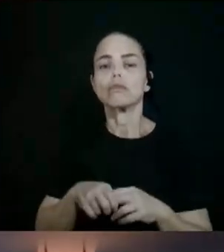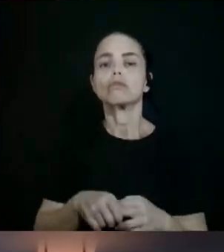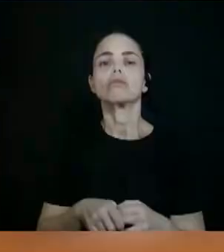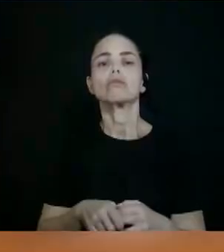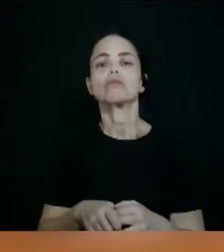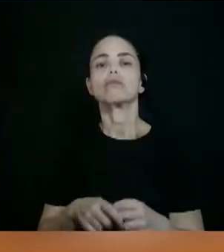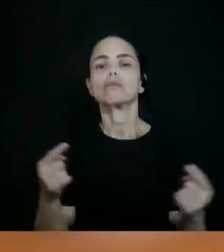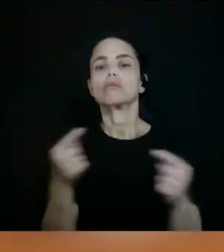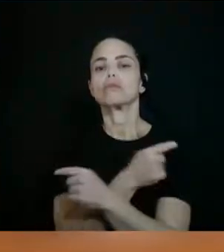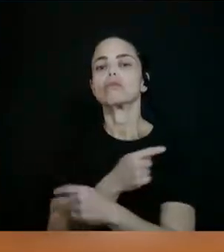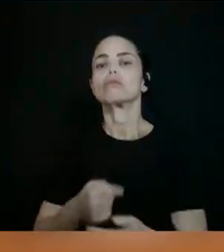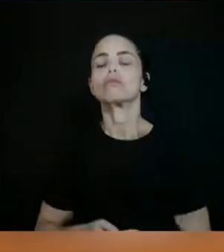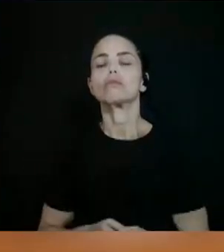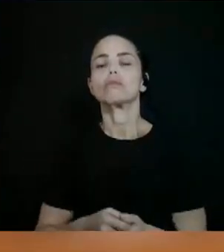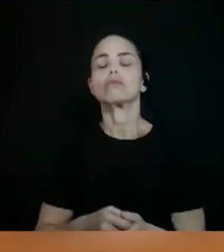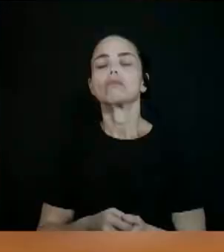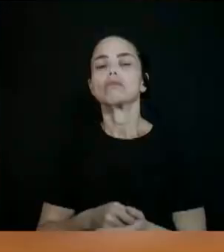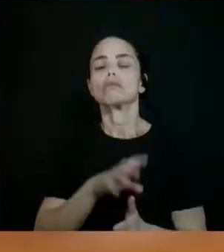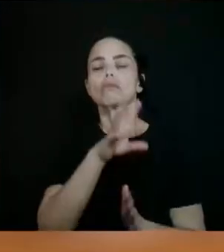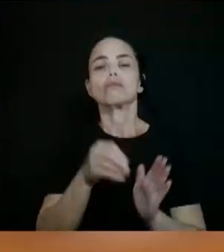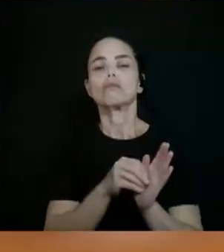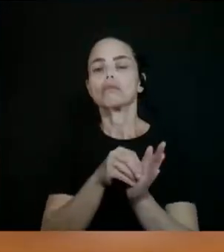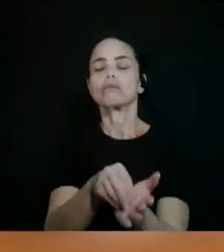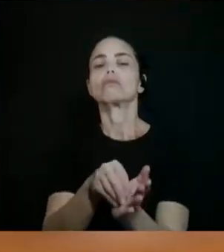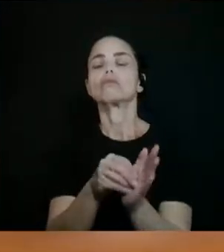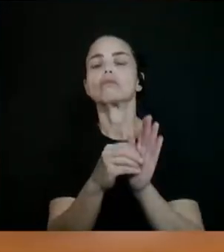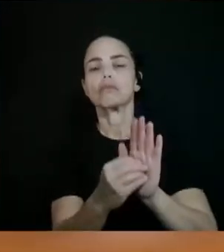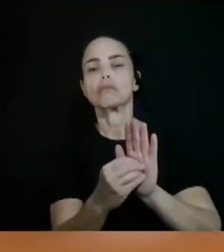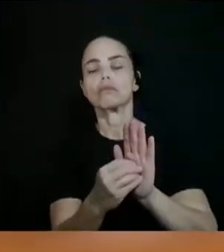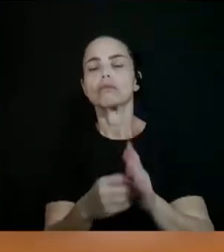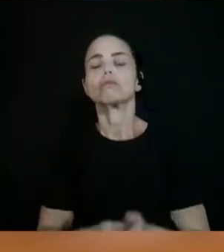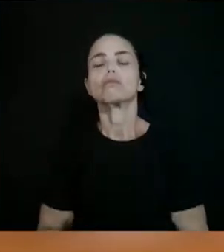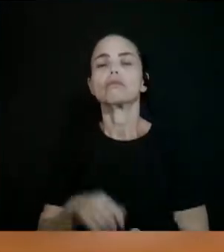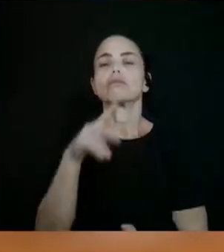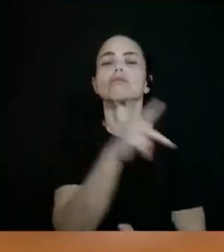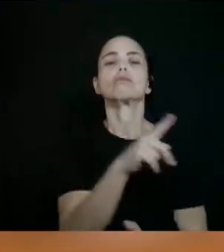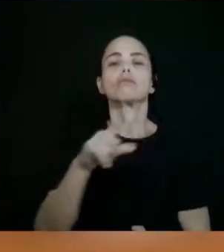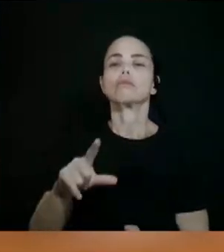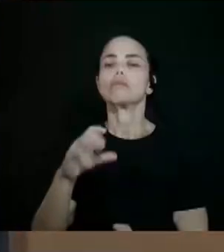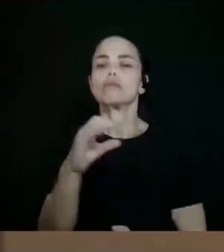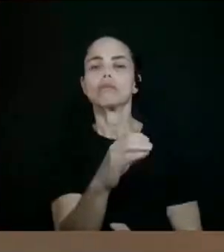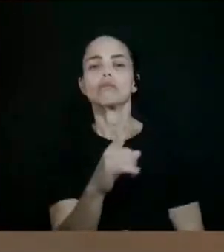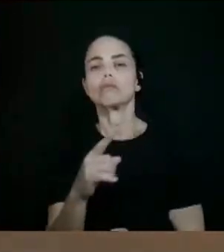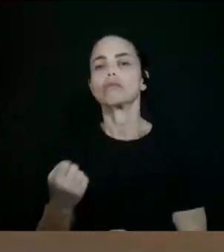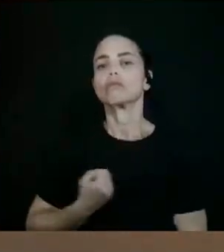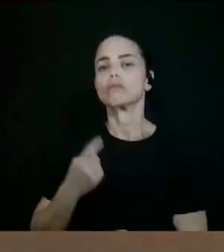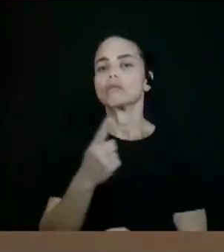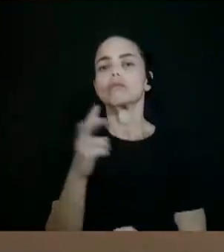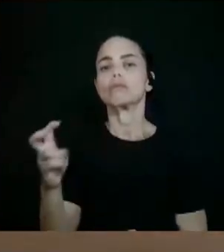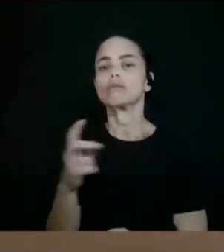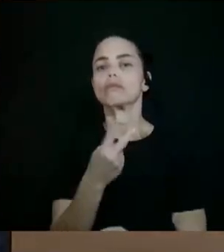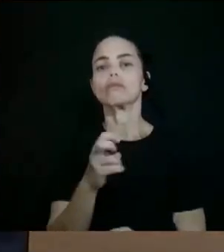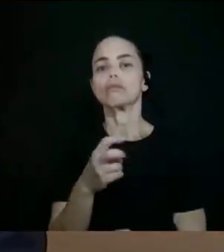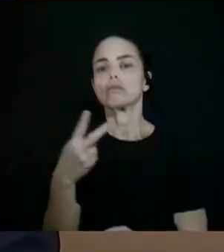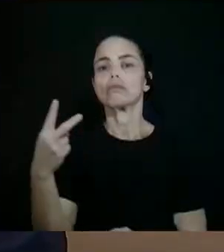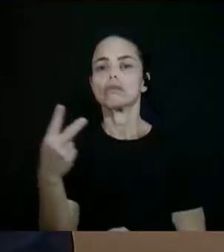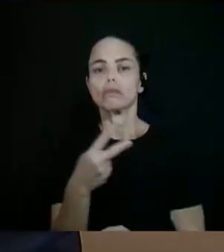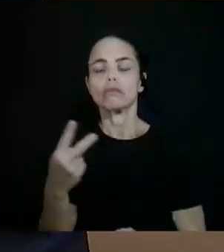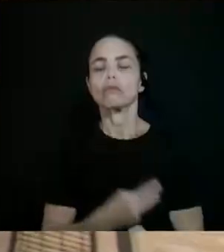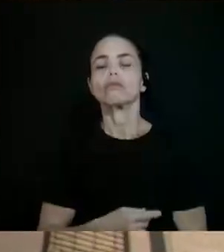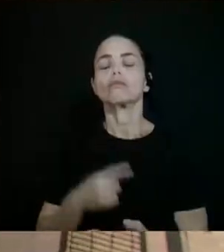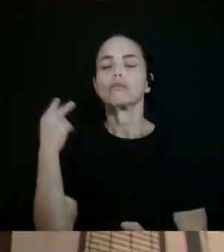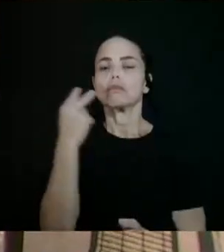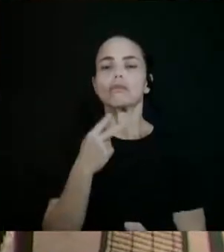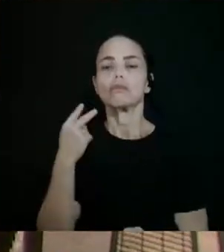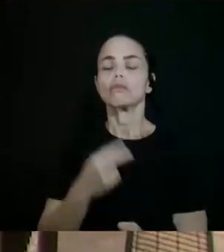a essa emenda. Outro tema analisado foi o PLC número 15 de 2022, de autoria do vereador Rubens